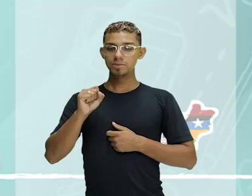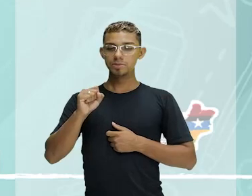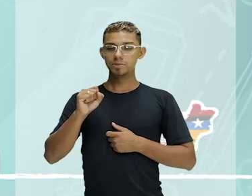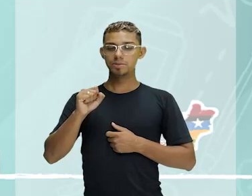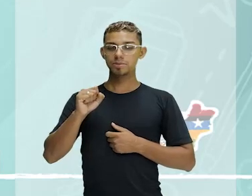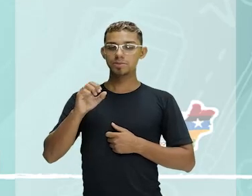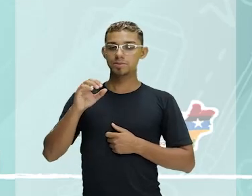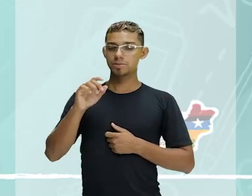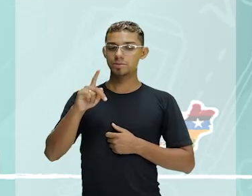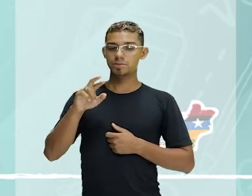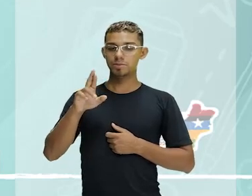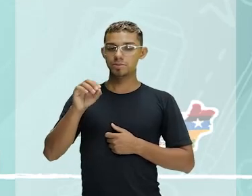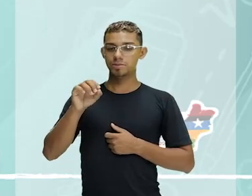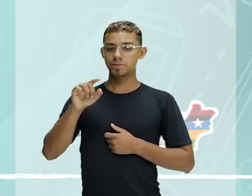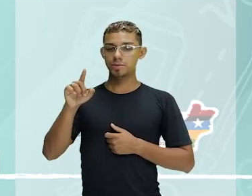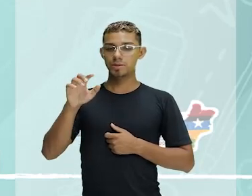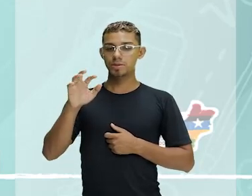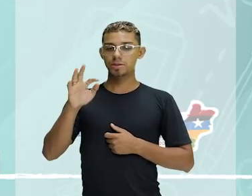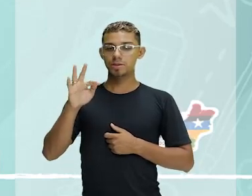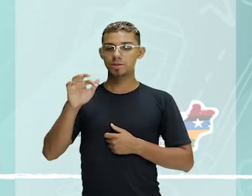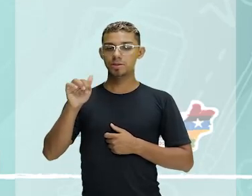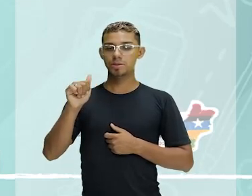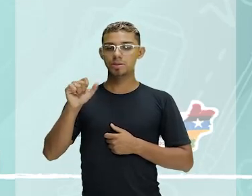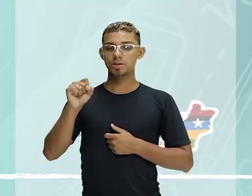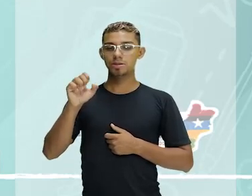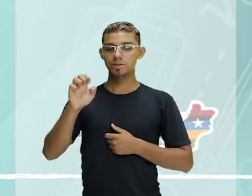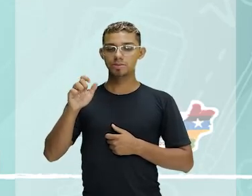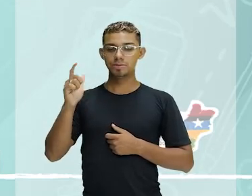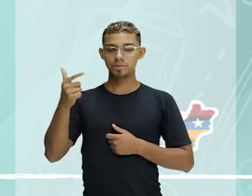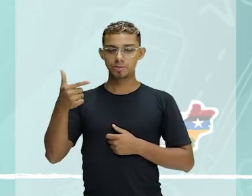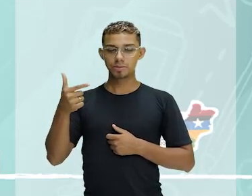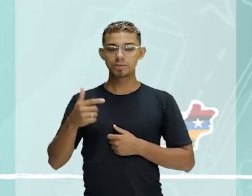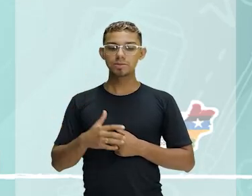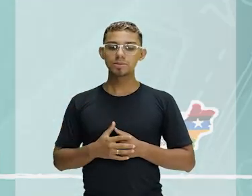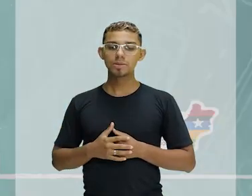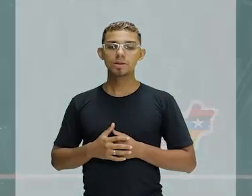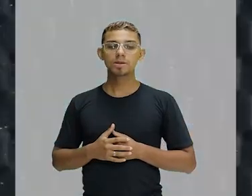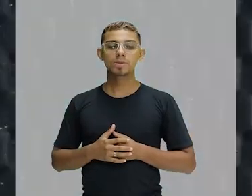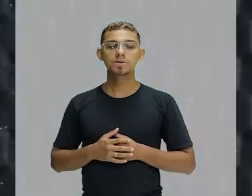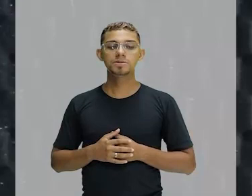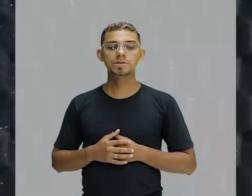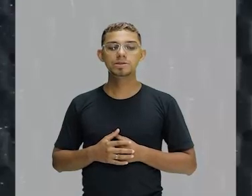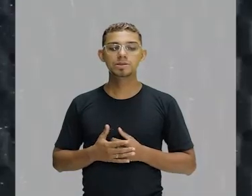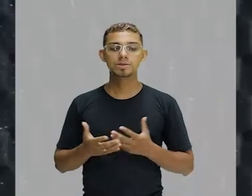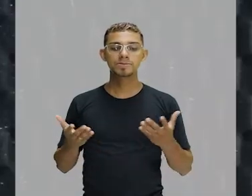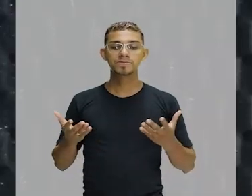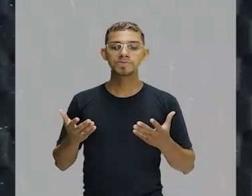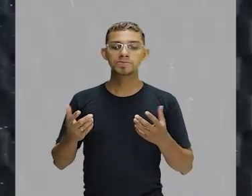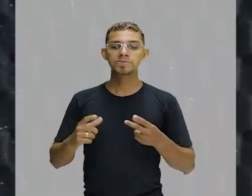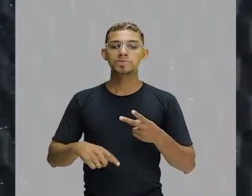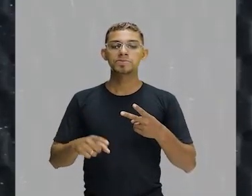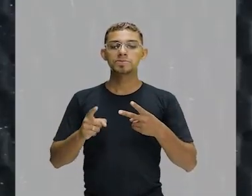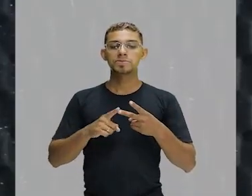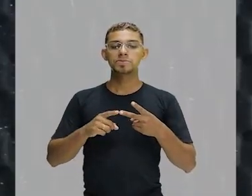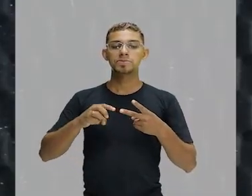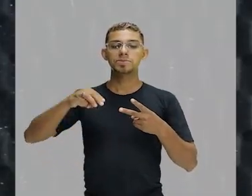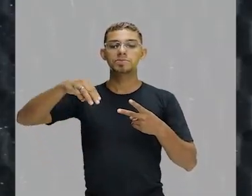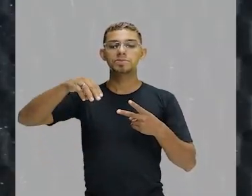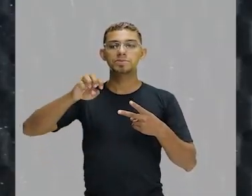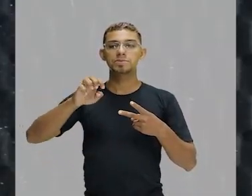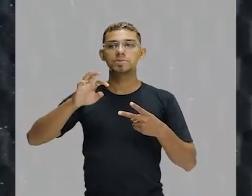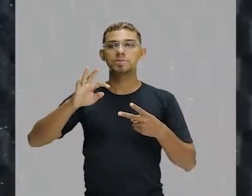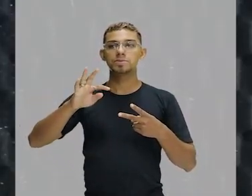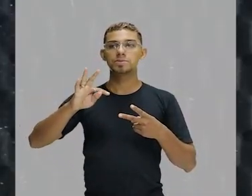condensação cromossômica, desaparecimento da carioteca no núcleo. Depois da prófase 2 vem a metáfase 2.